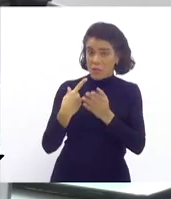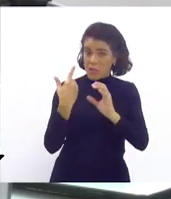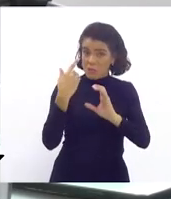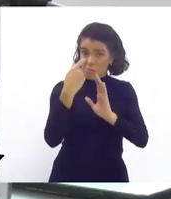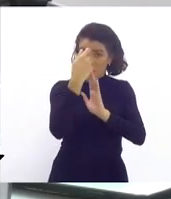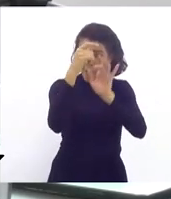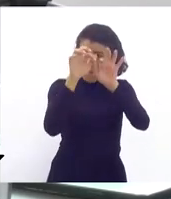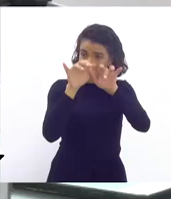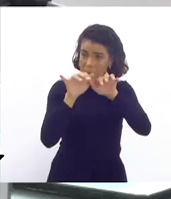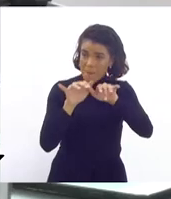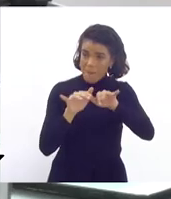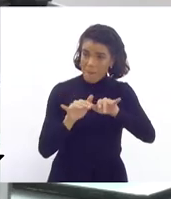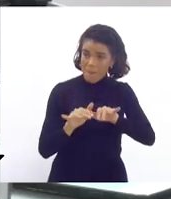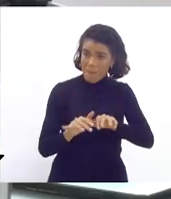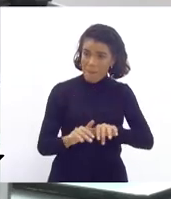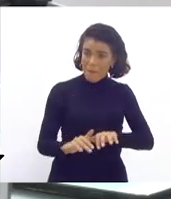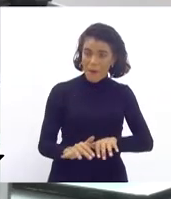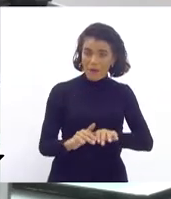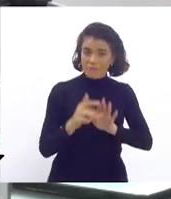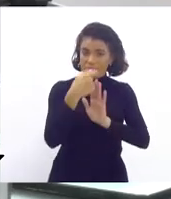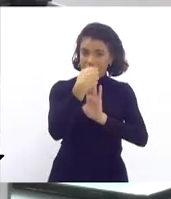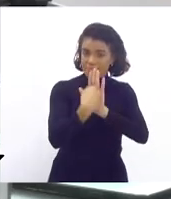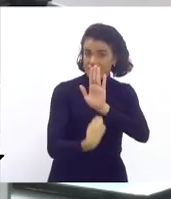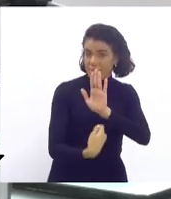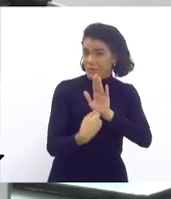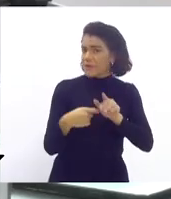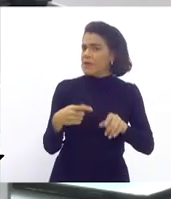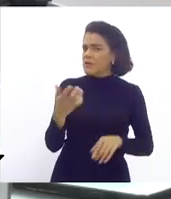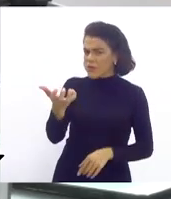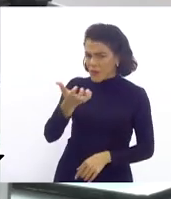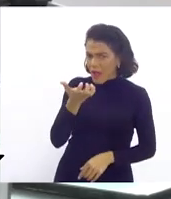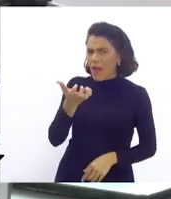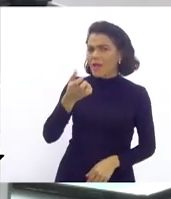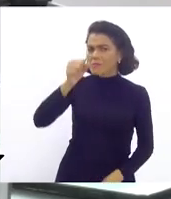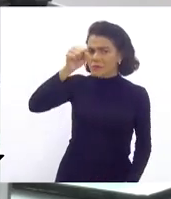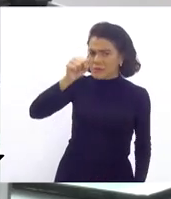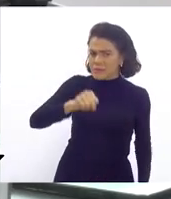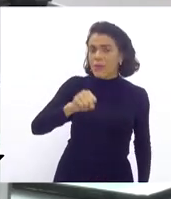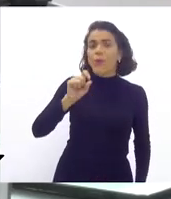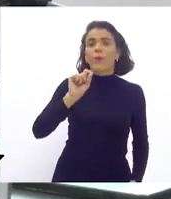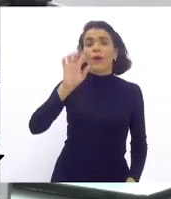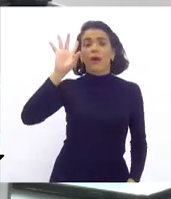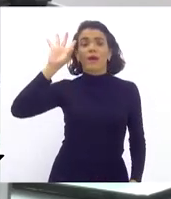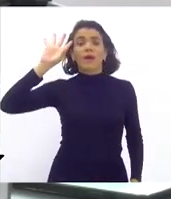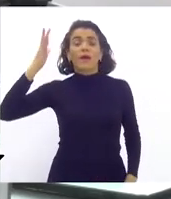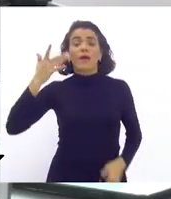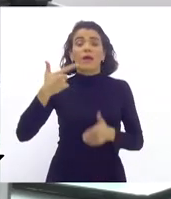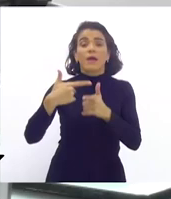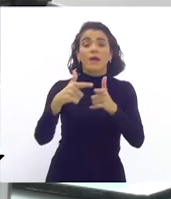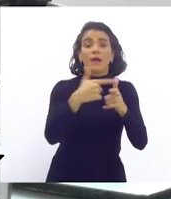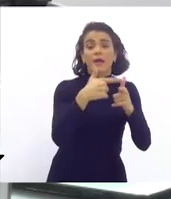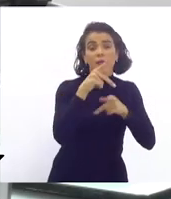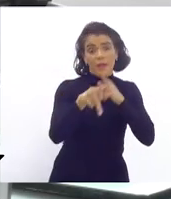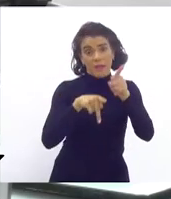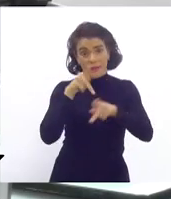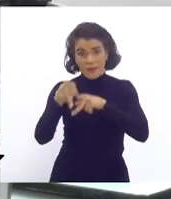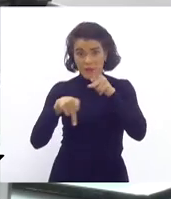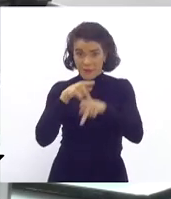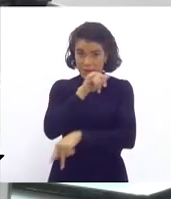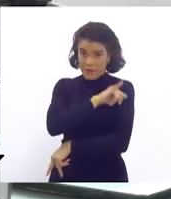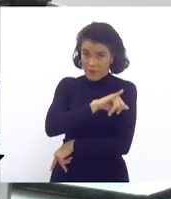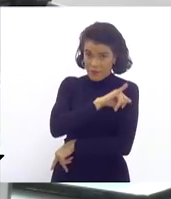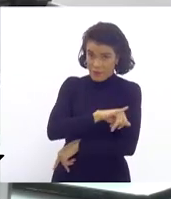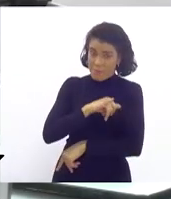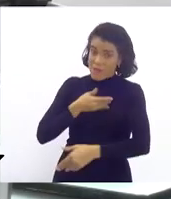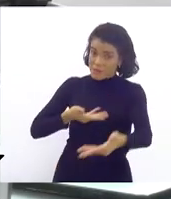fazendo a justificativa queremos sim acima de tudo a solução dos problemas da população Fluminense mas o respeito ele